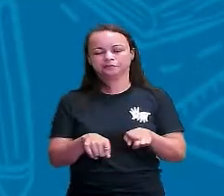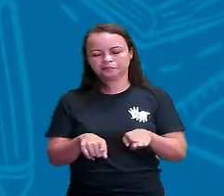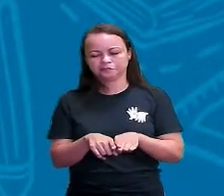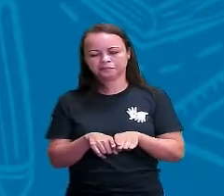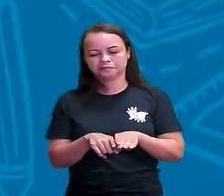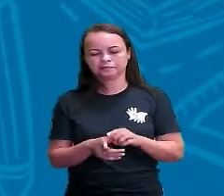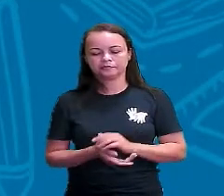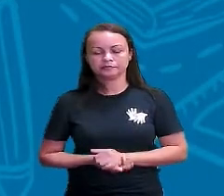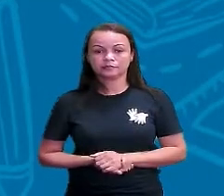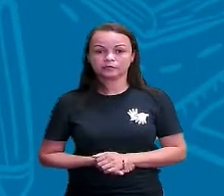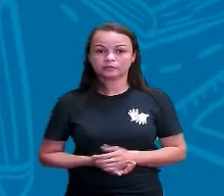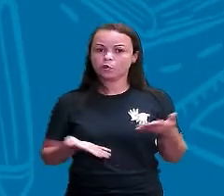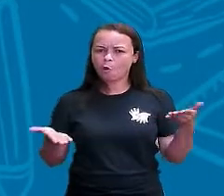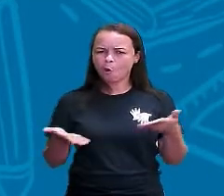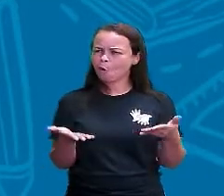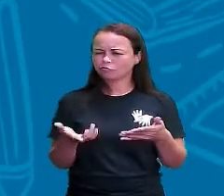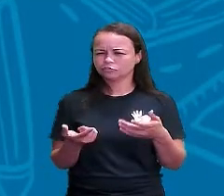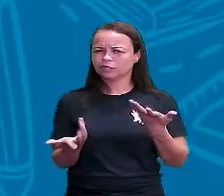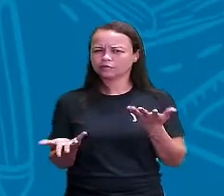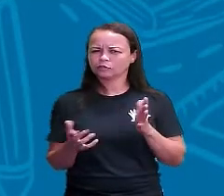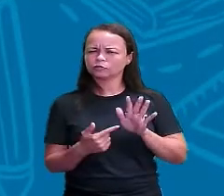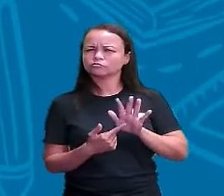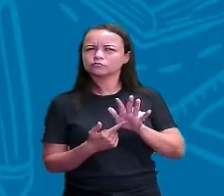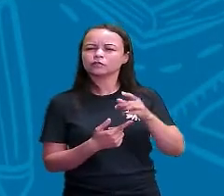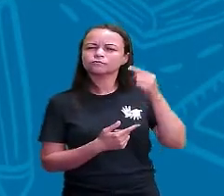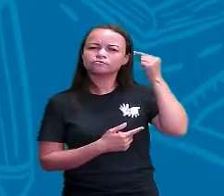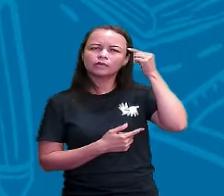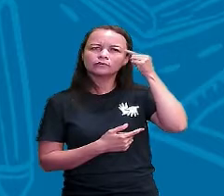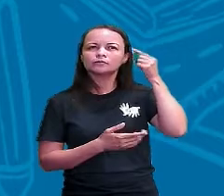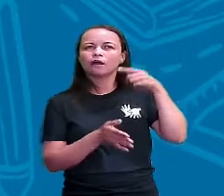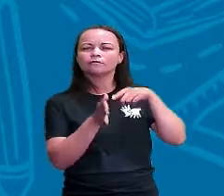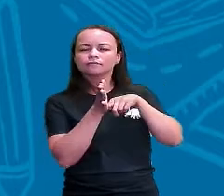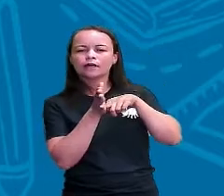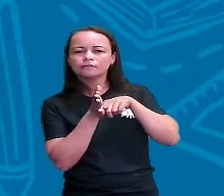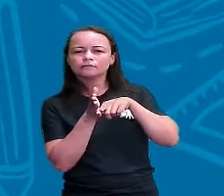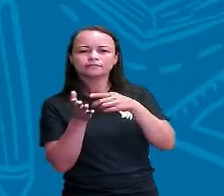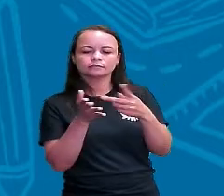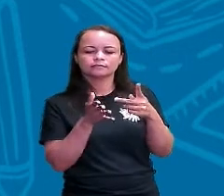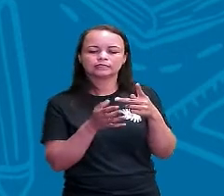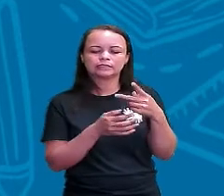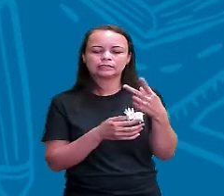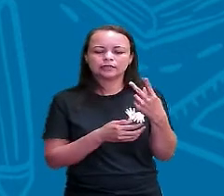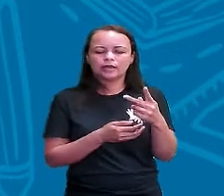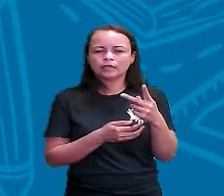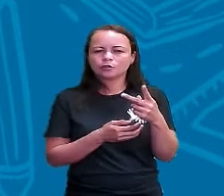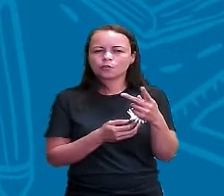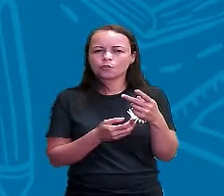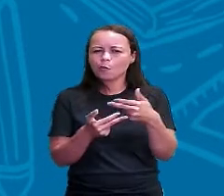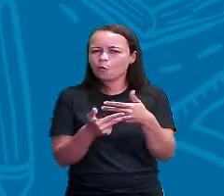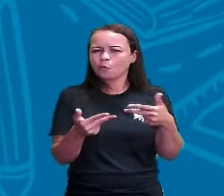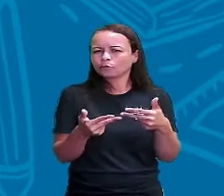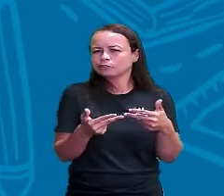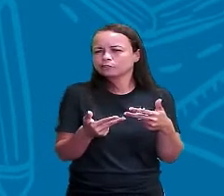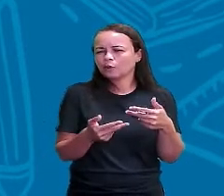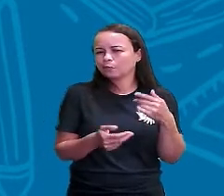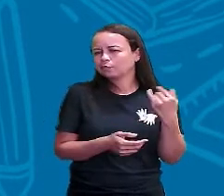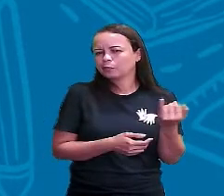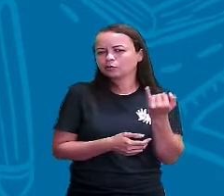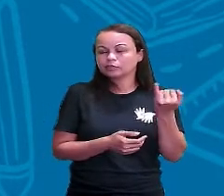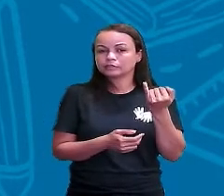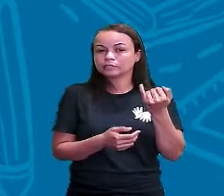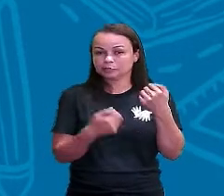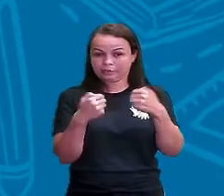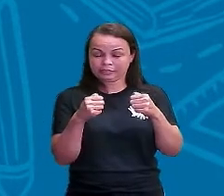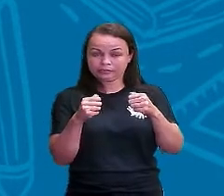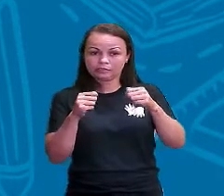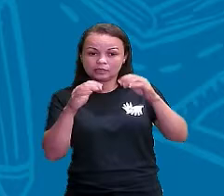gente parece que é uma coisa tão óbvia, né? Quando a gente para analisar isso aqui. Mas veja como coisas tão óbvias, muitas vezes a gente tem que chamar a atenção, a gente